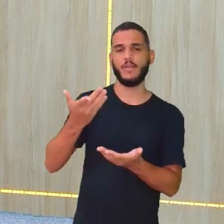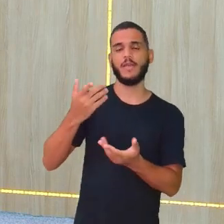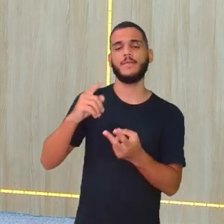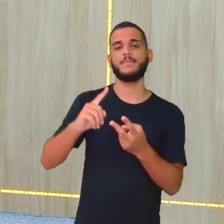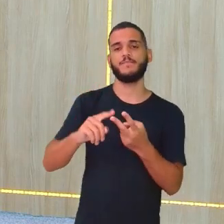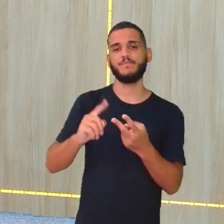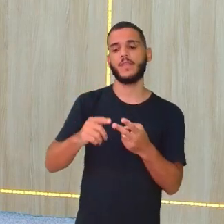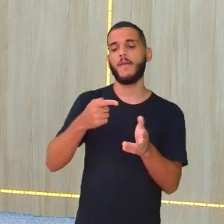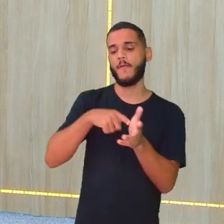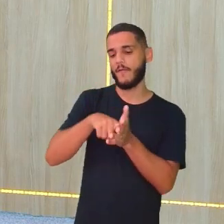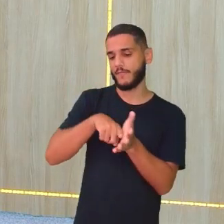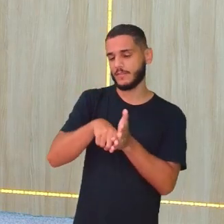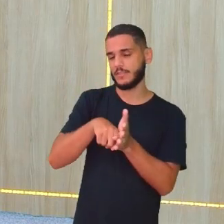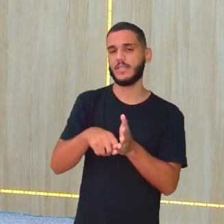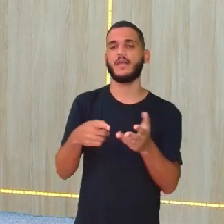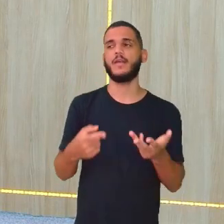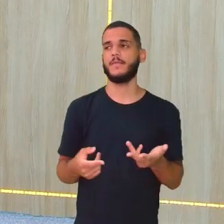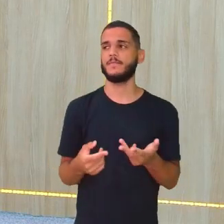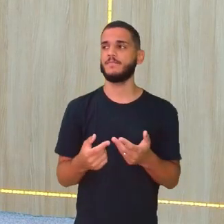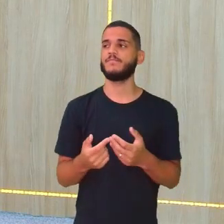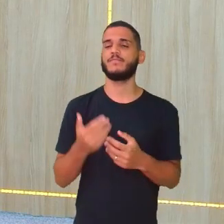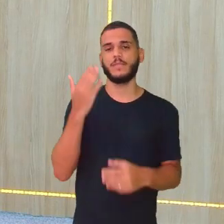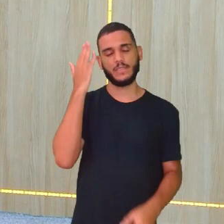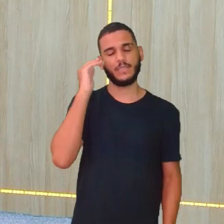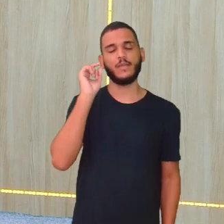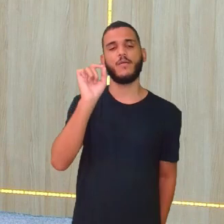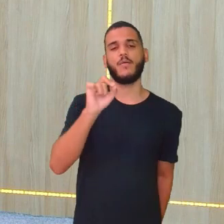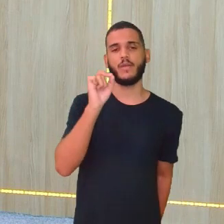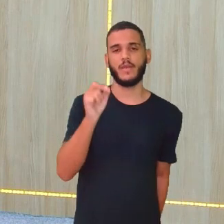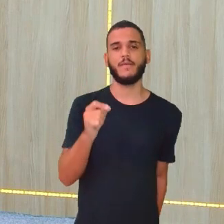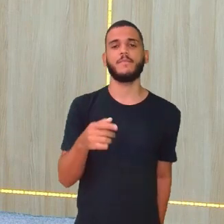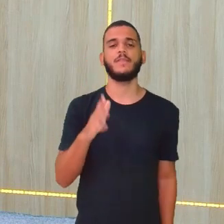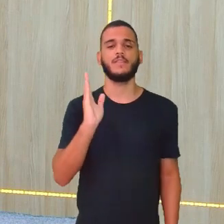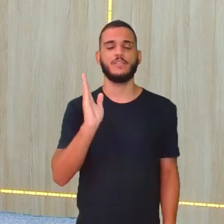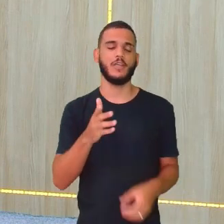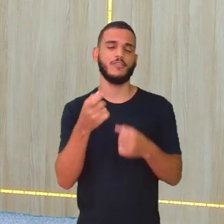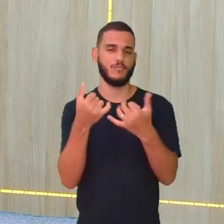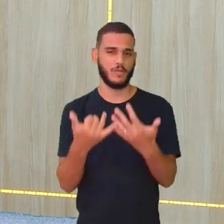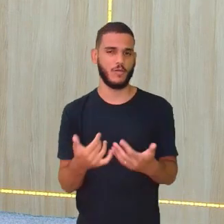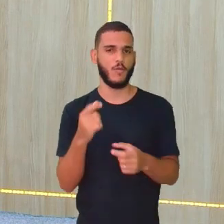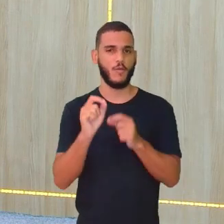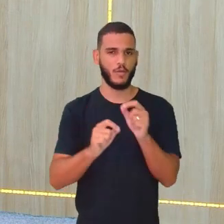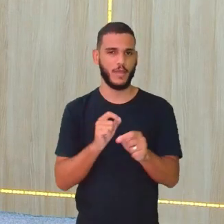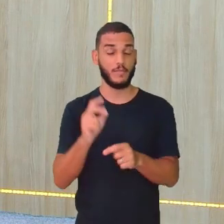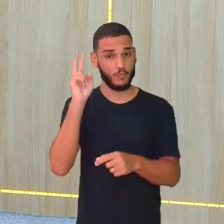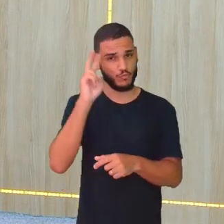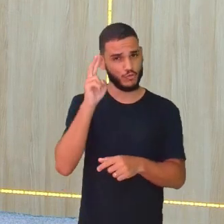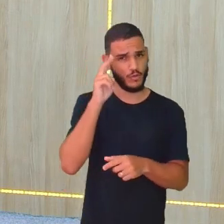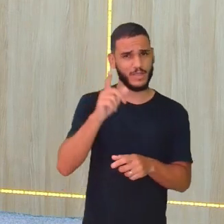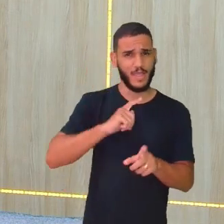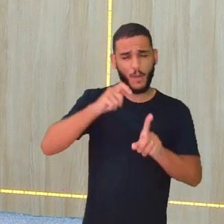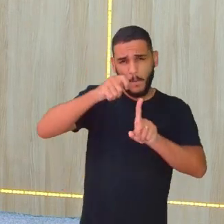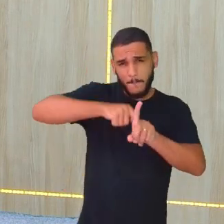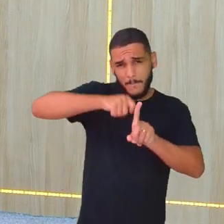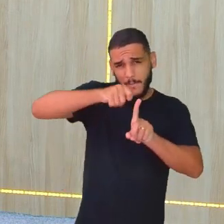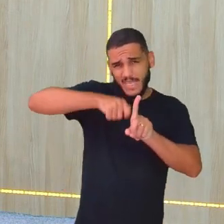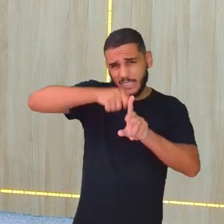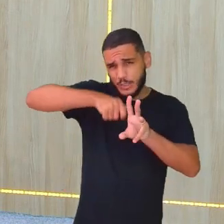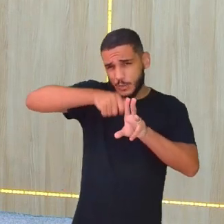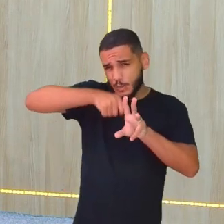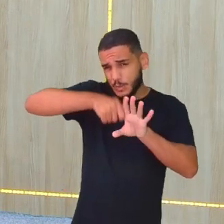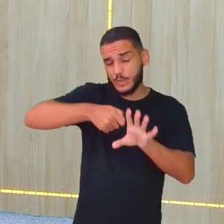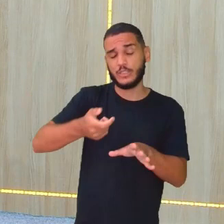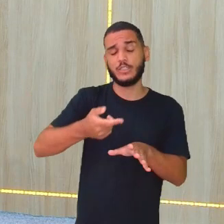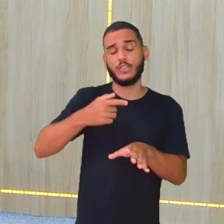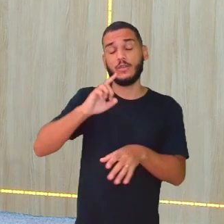tu vai averiguar. E eu sei que tu já me falou em off, que teve uma história que demorou meses averiguando os fatos, né?